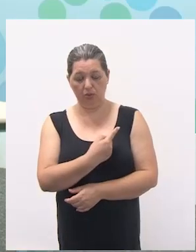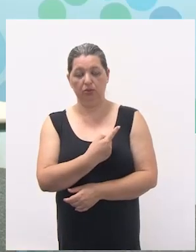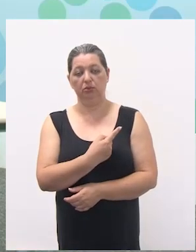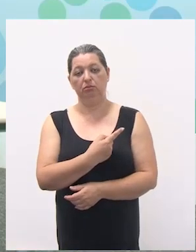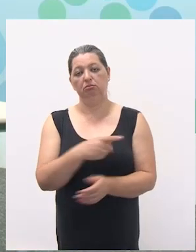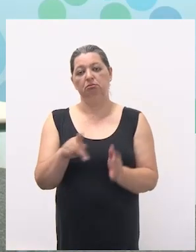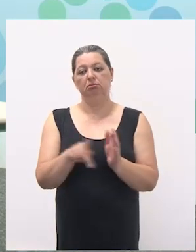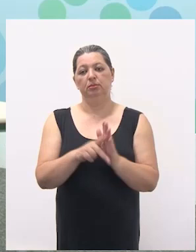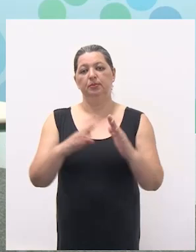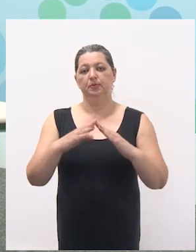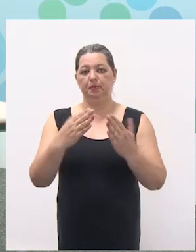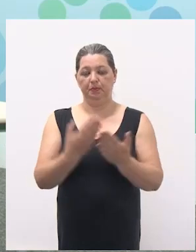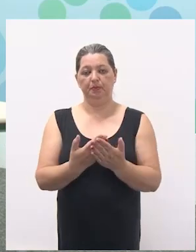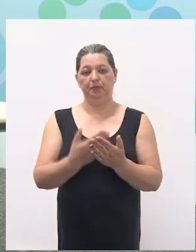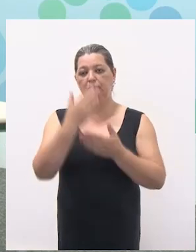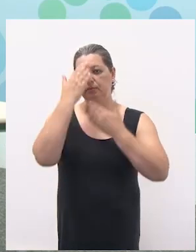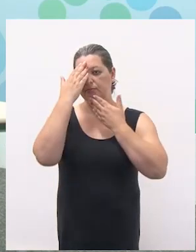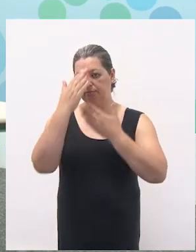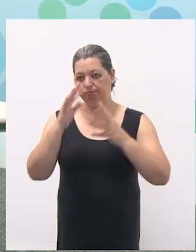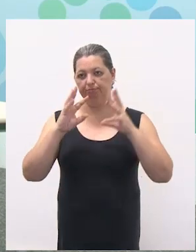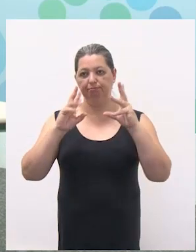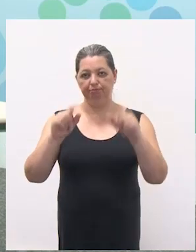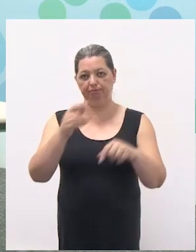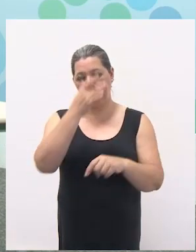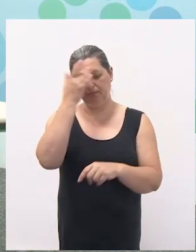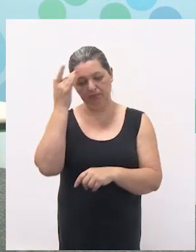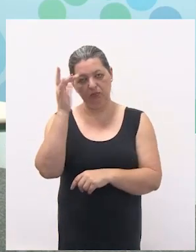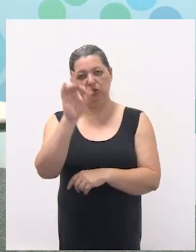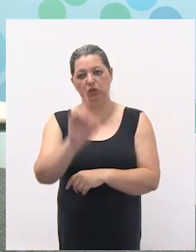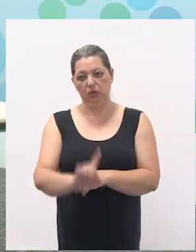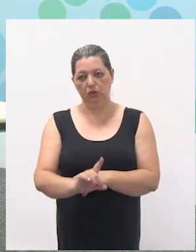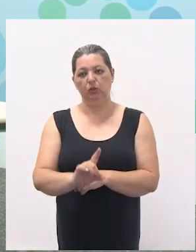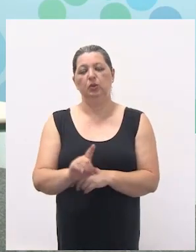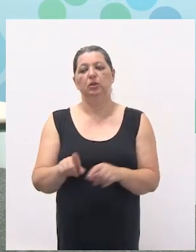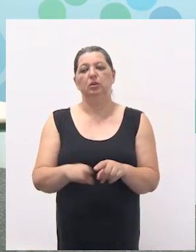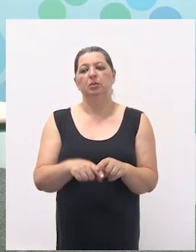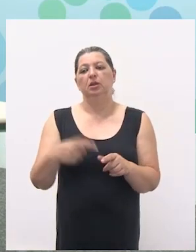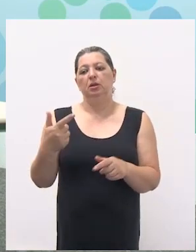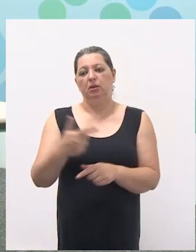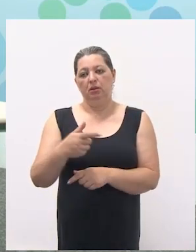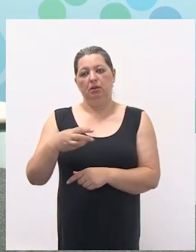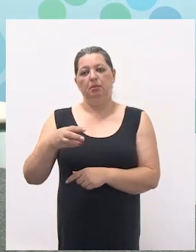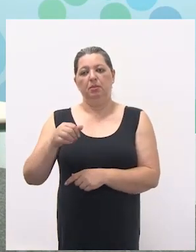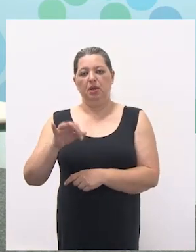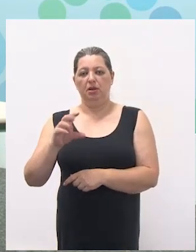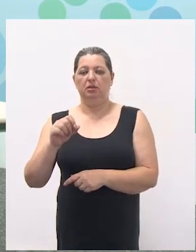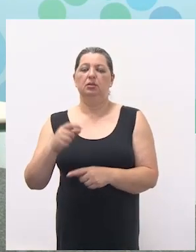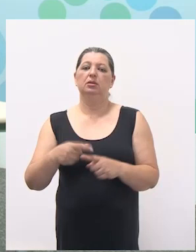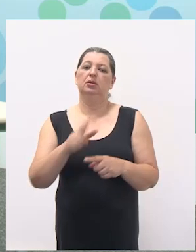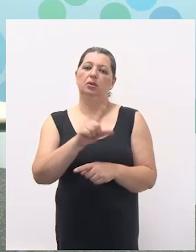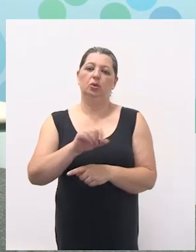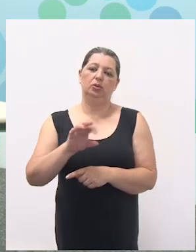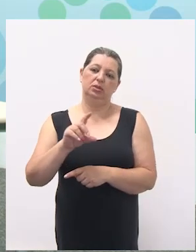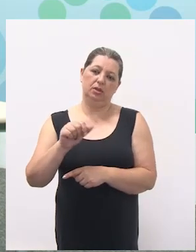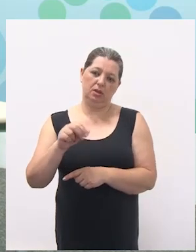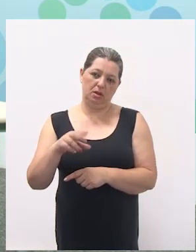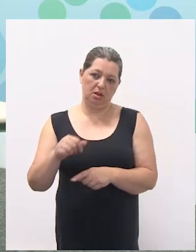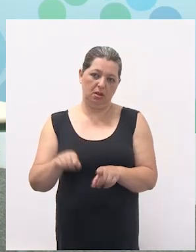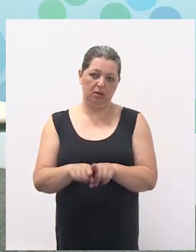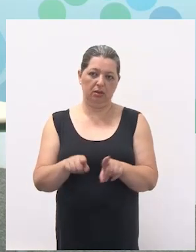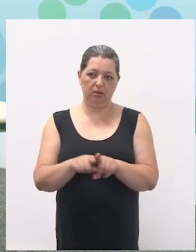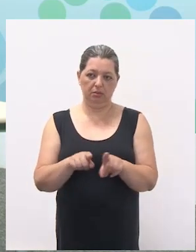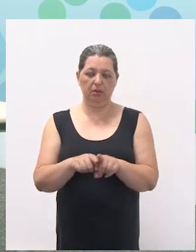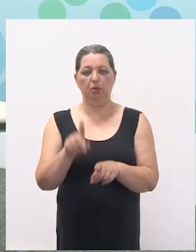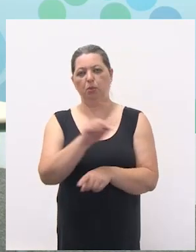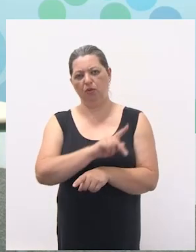escola. E agradecer todo mundo, a Liliane, que é a diretora, a Márcia, que é a vice-diretora, a Luciana, minha coordenadora, aos professores que dividem